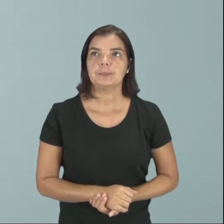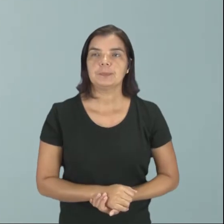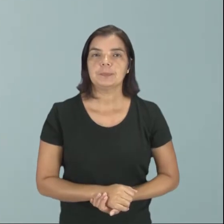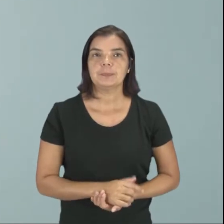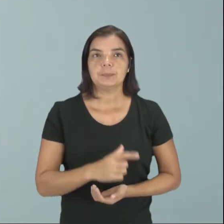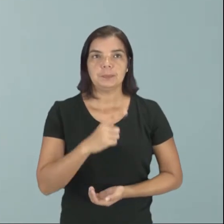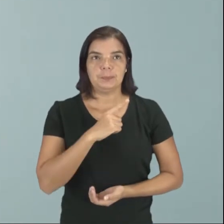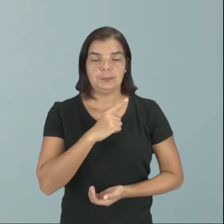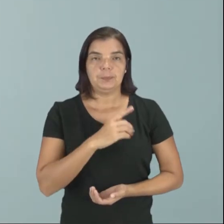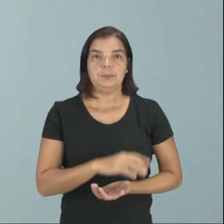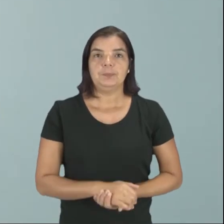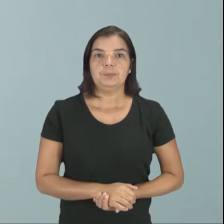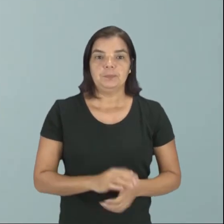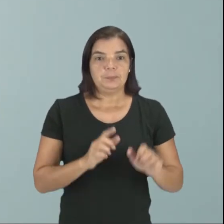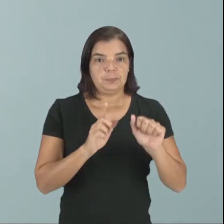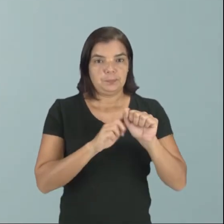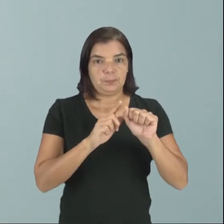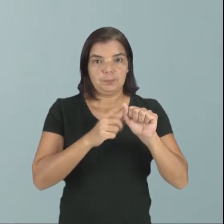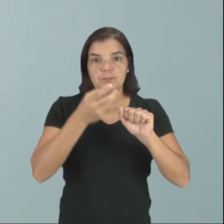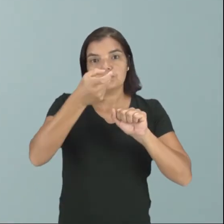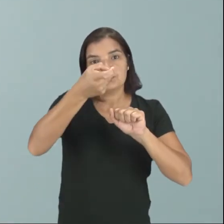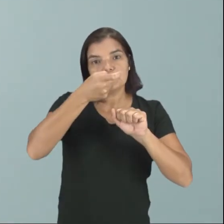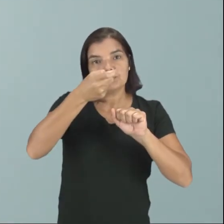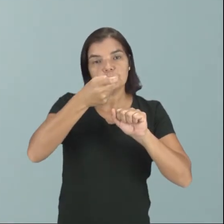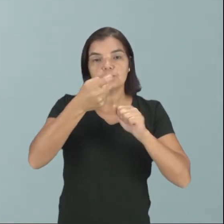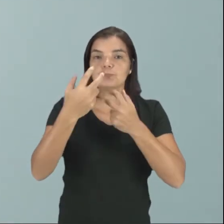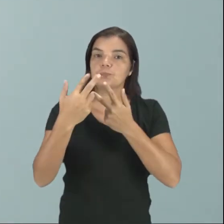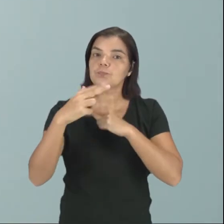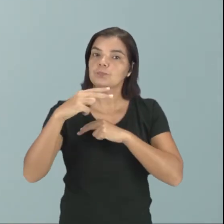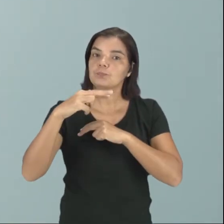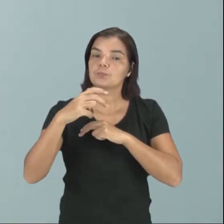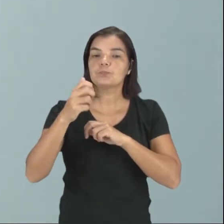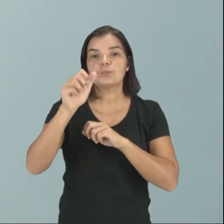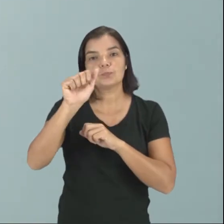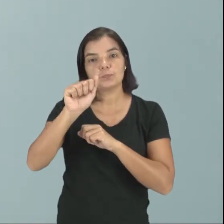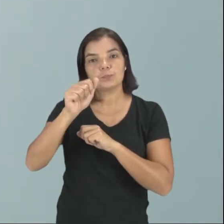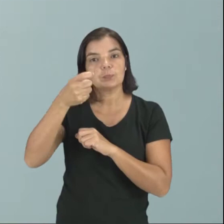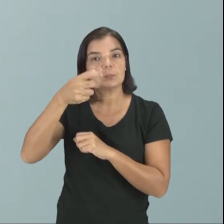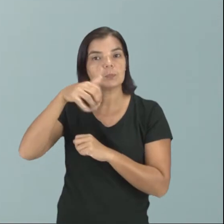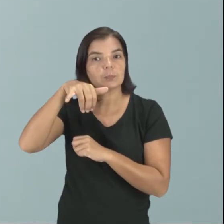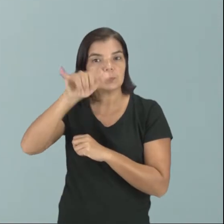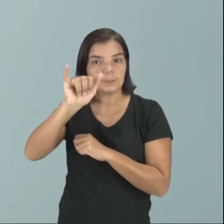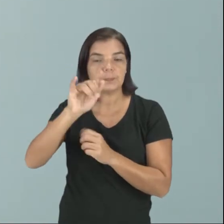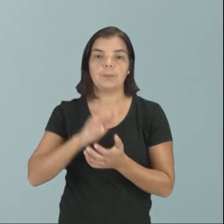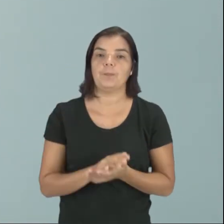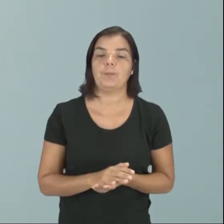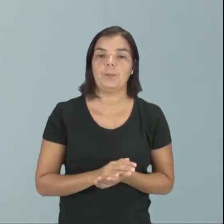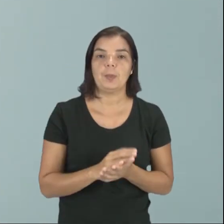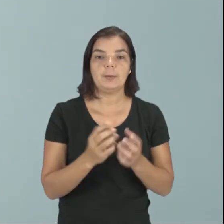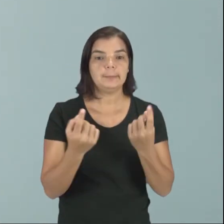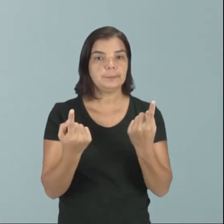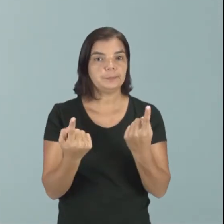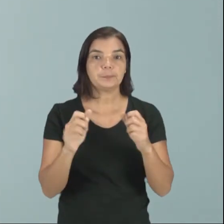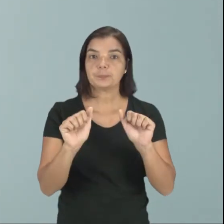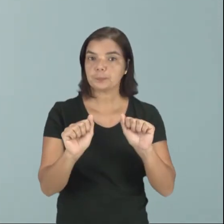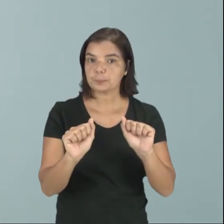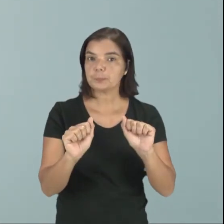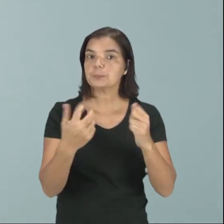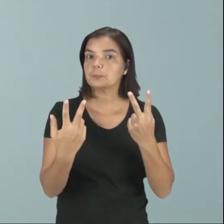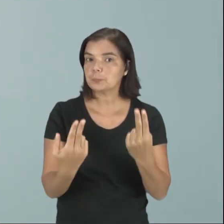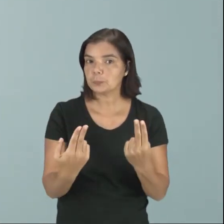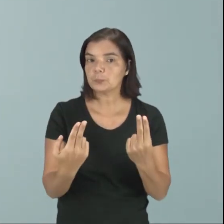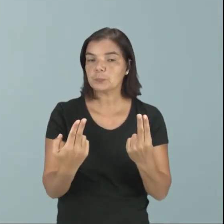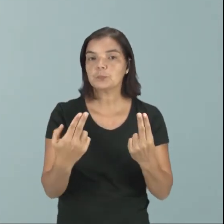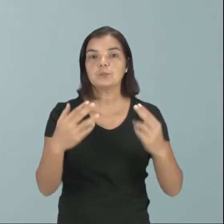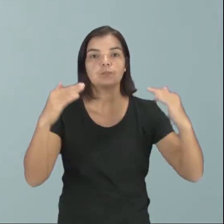Temos aí a propriedade a elevado a x é igual a elevado a y. Se eu tenho minhas bases iguais, então